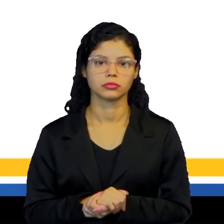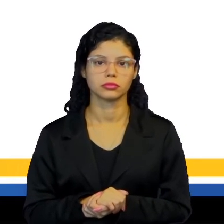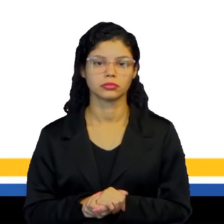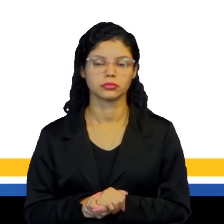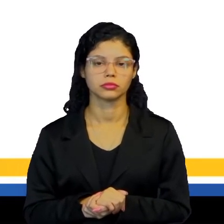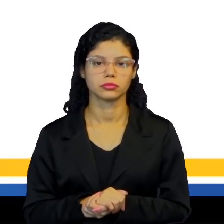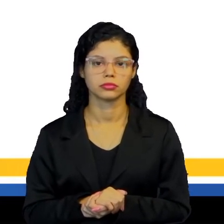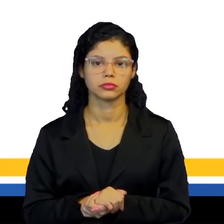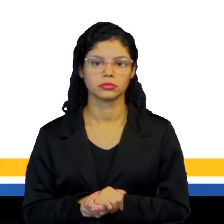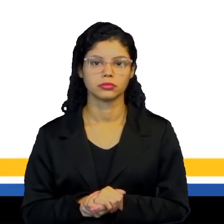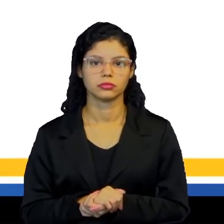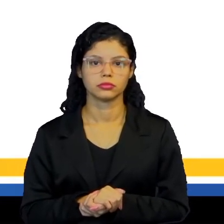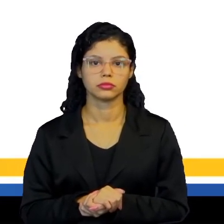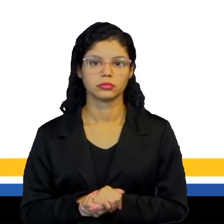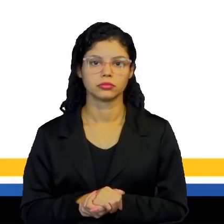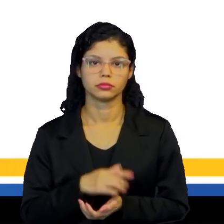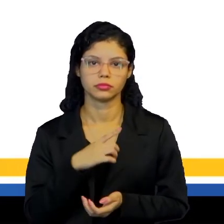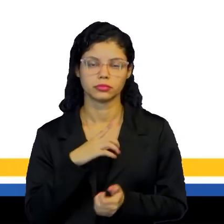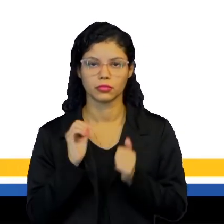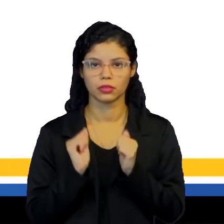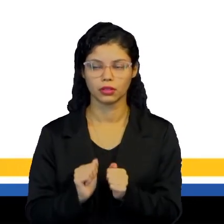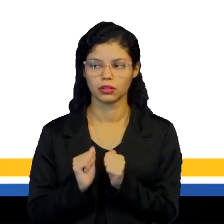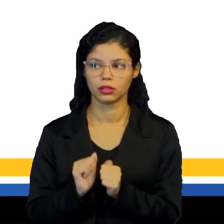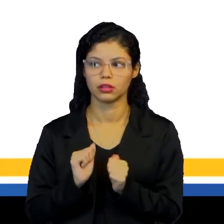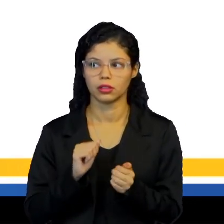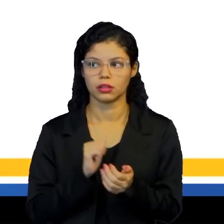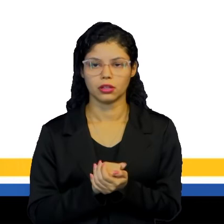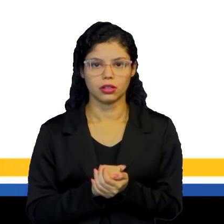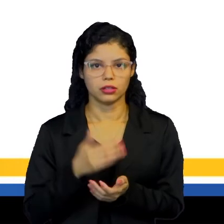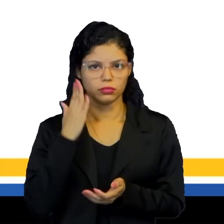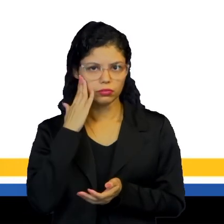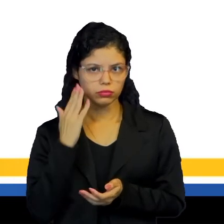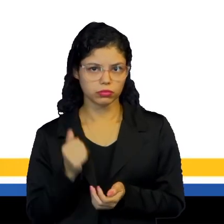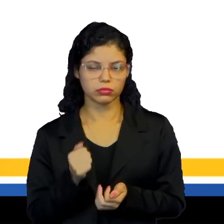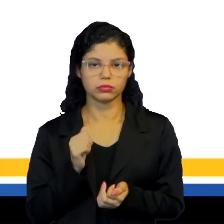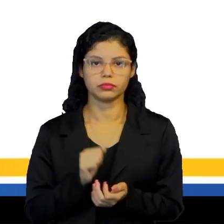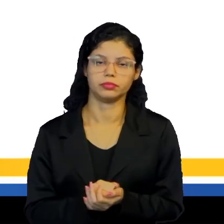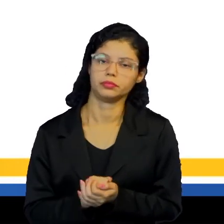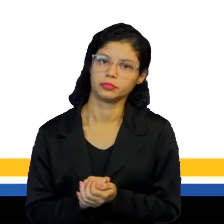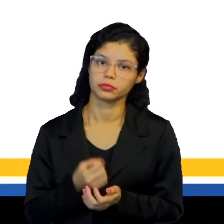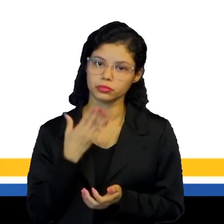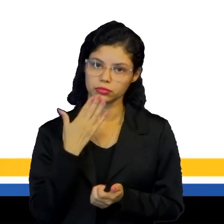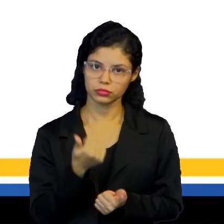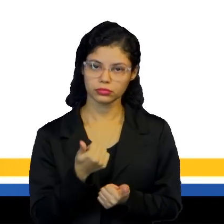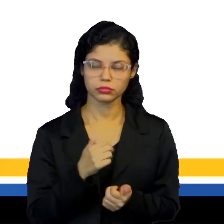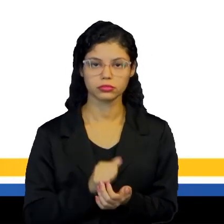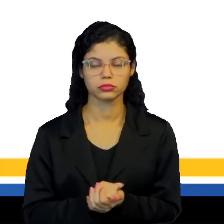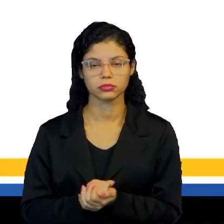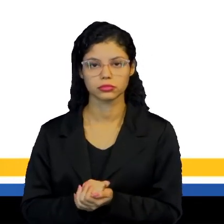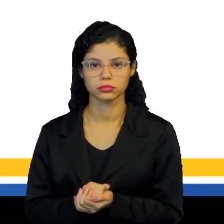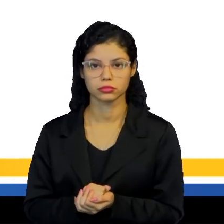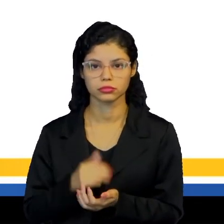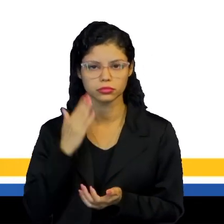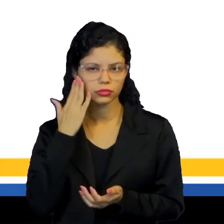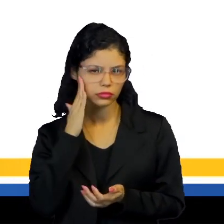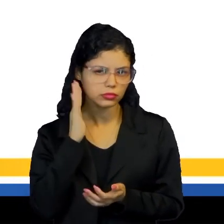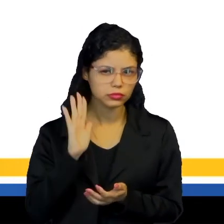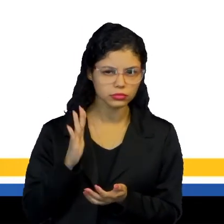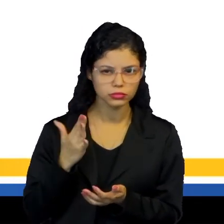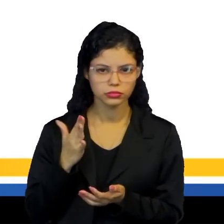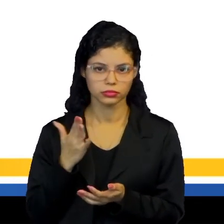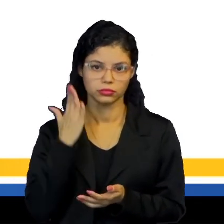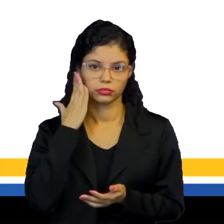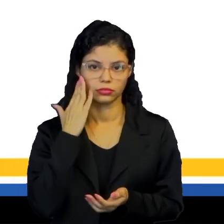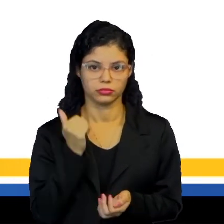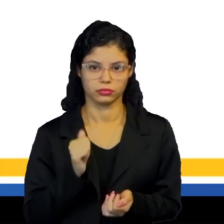nesse caso, a gente pode já ter uma noção, tudo bem? A gente pode ter uma noção